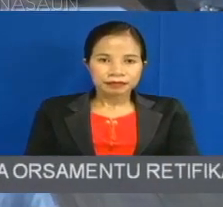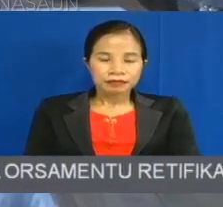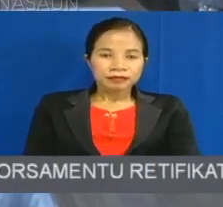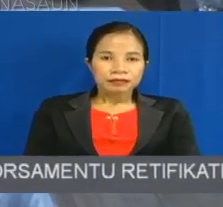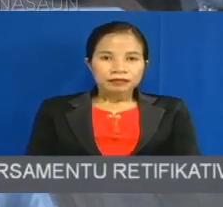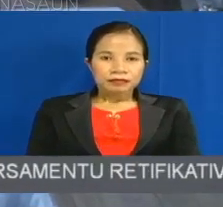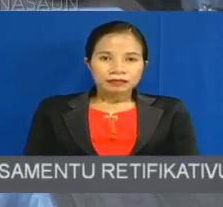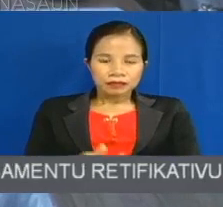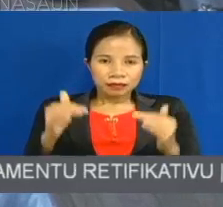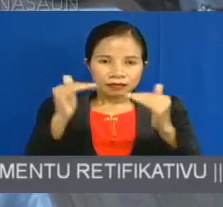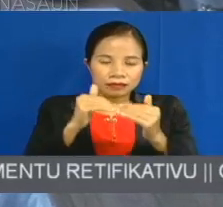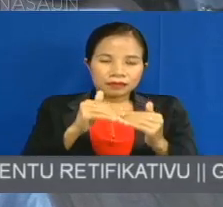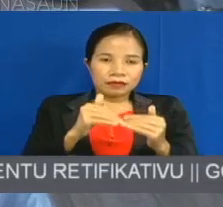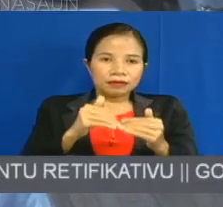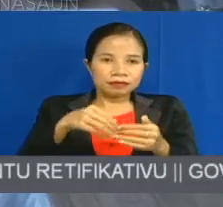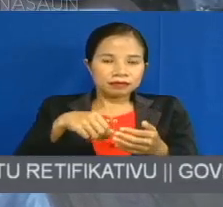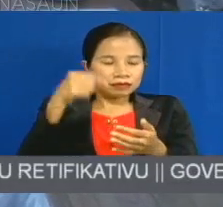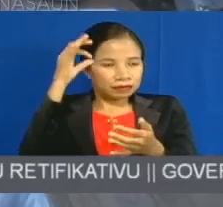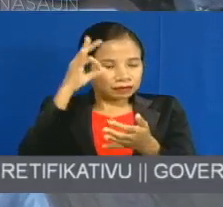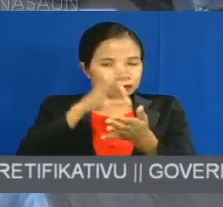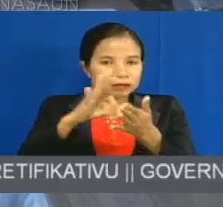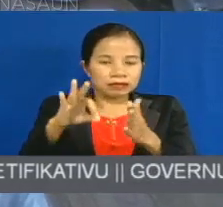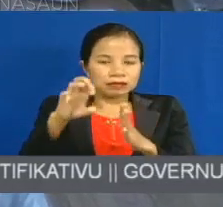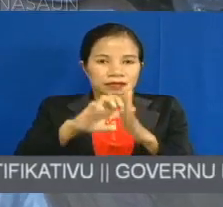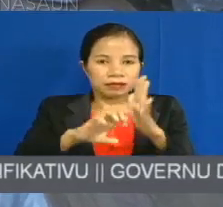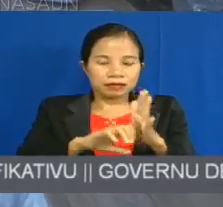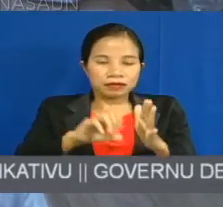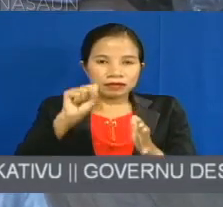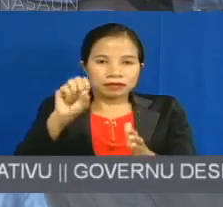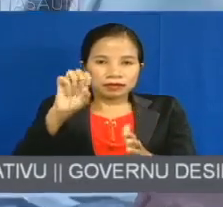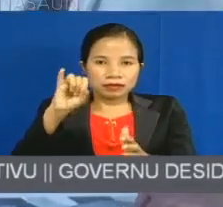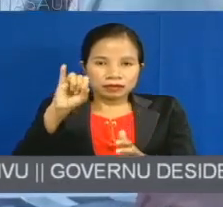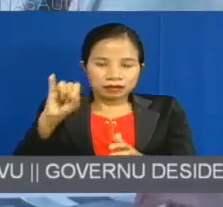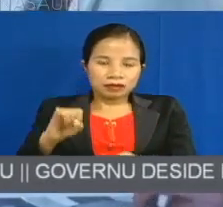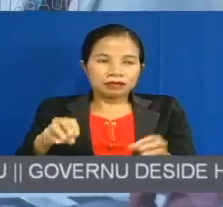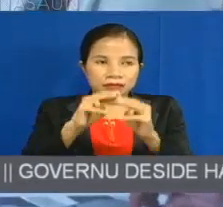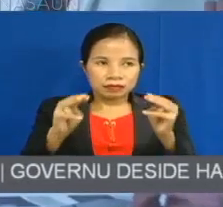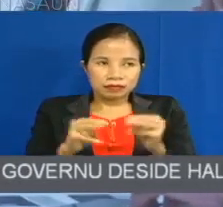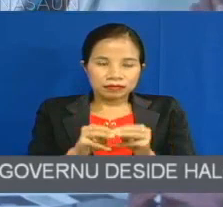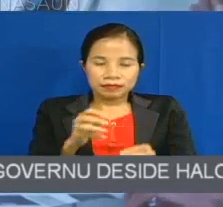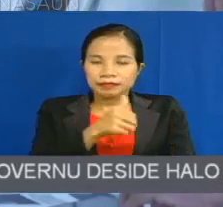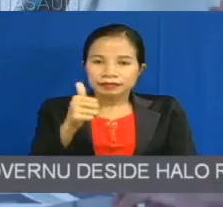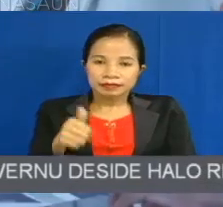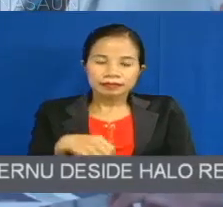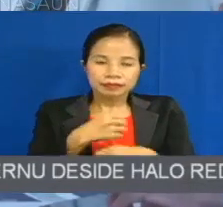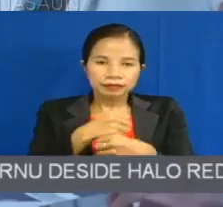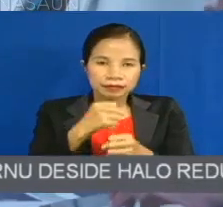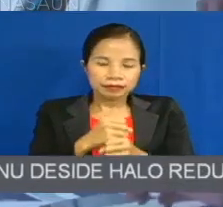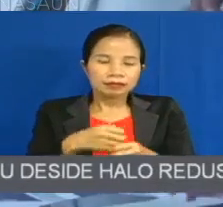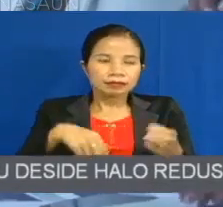Encontro entre Secretário Estado de Igualdade e Associação Feto Potencial cada município, onde realiza